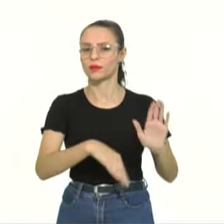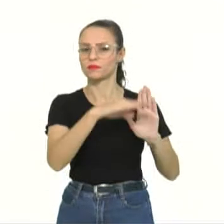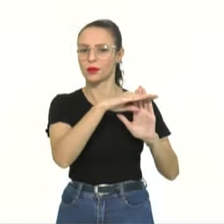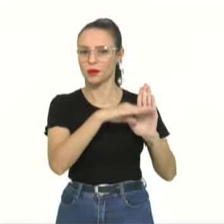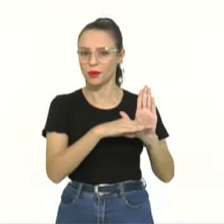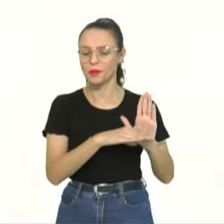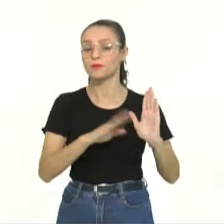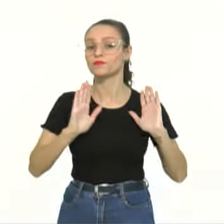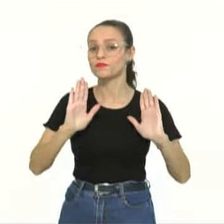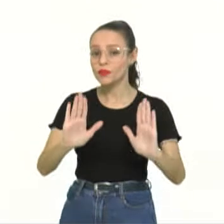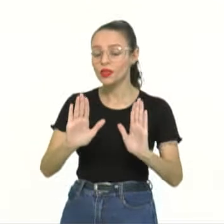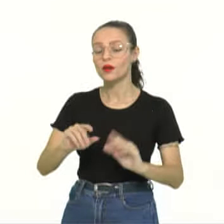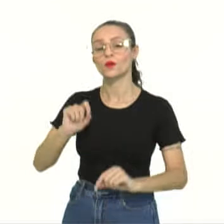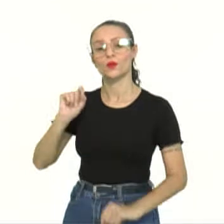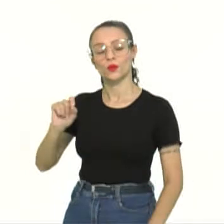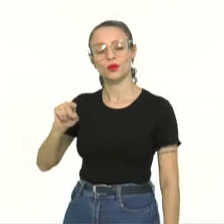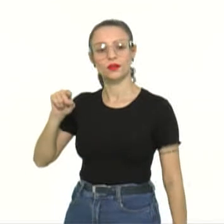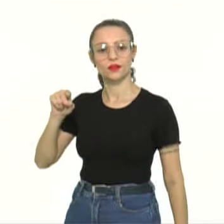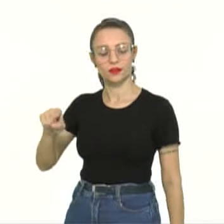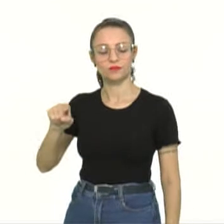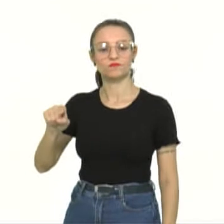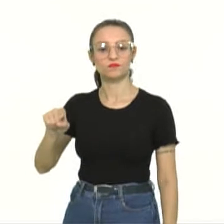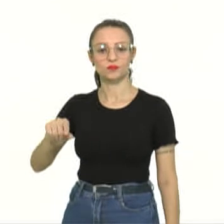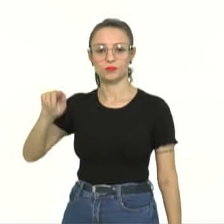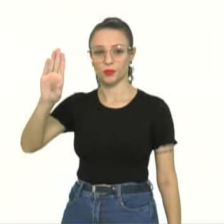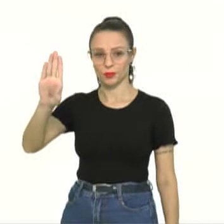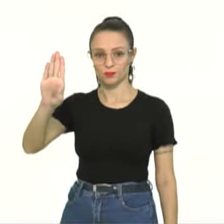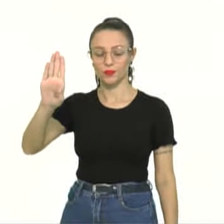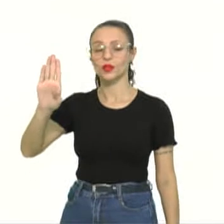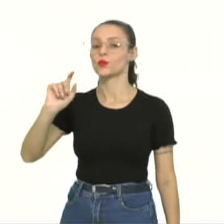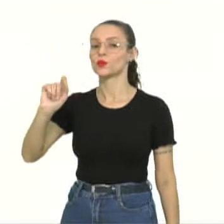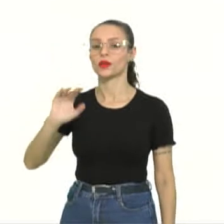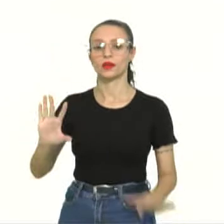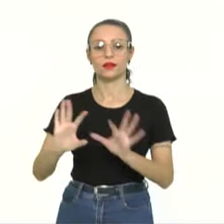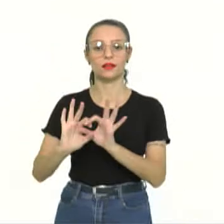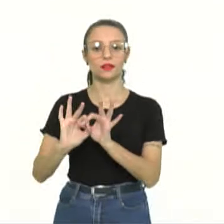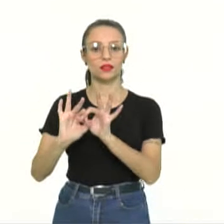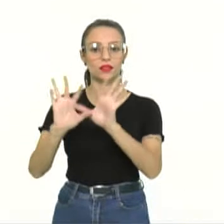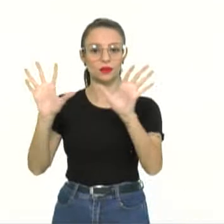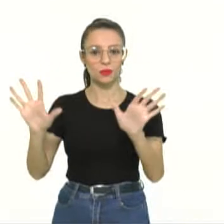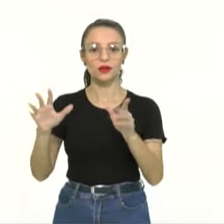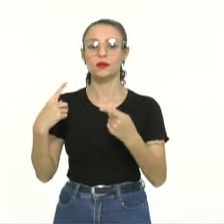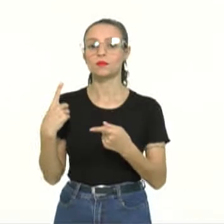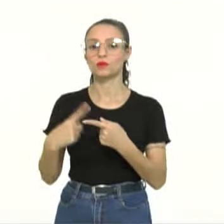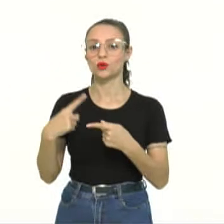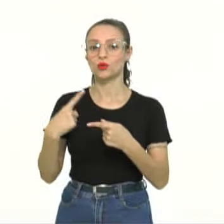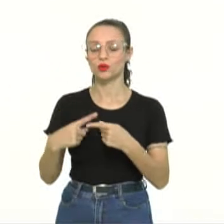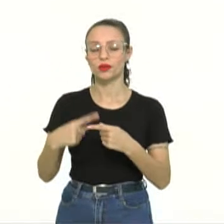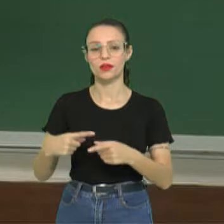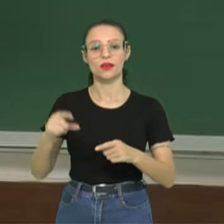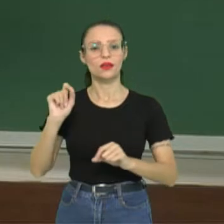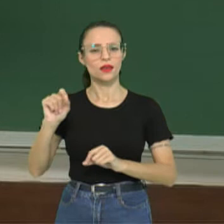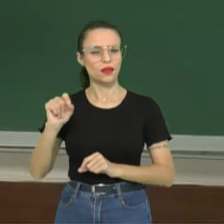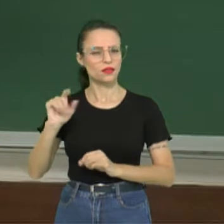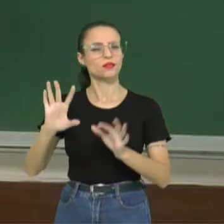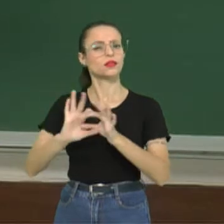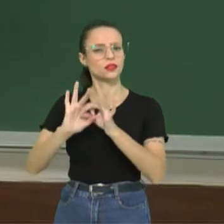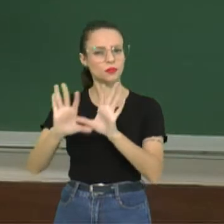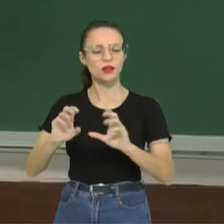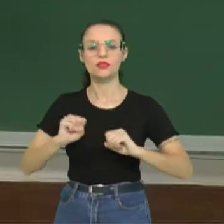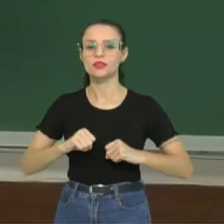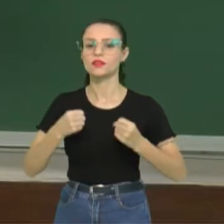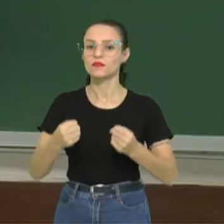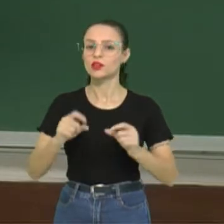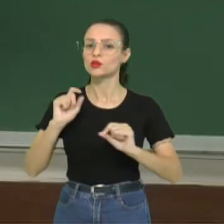Convenções enquanto na letra B nós temos o libertarianismo porque a libertarianismo defende